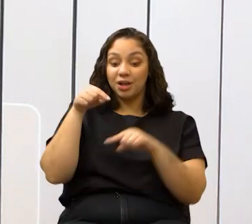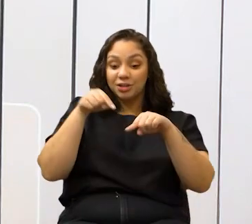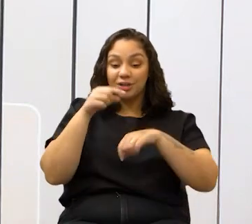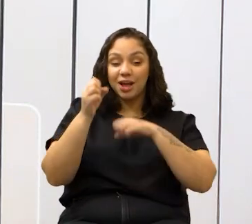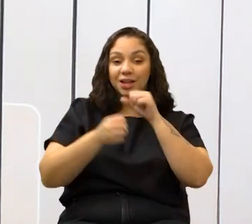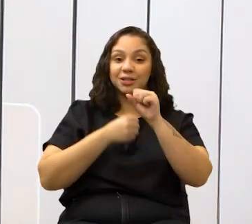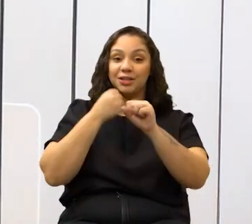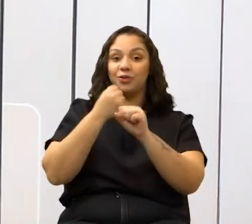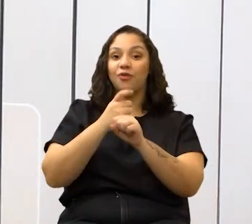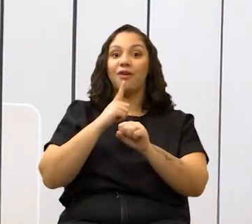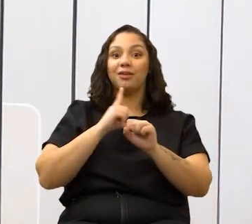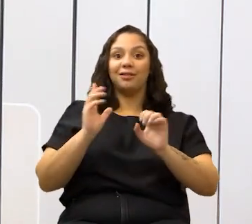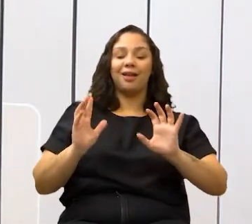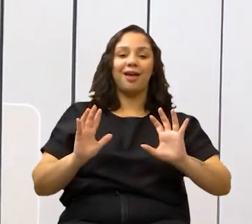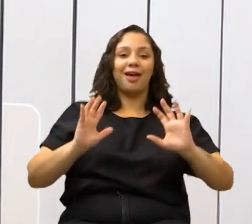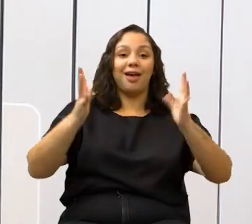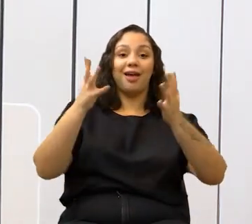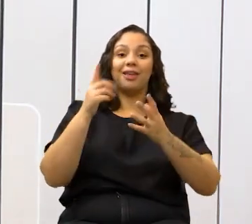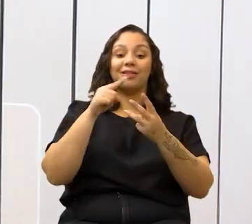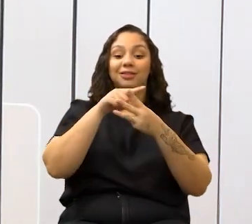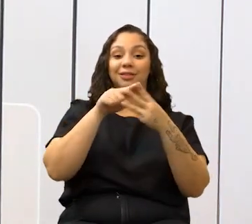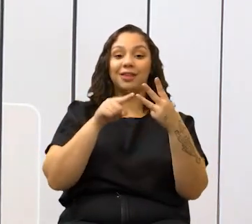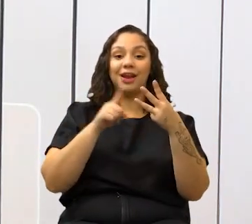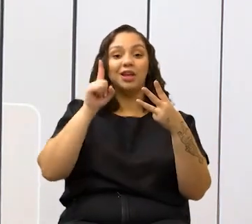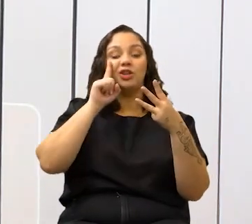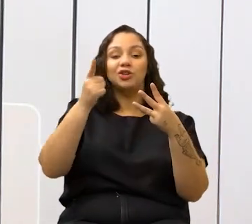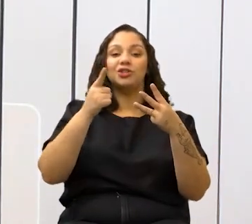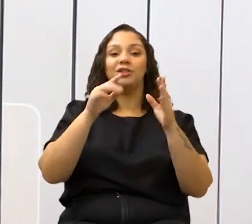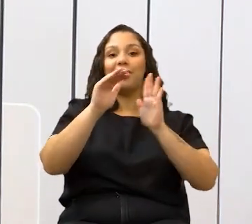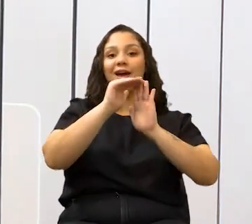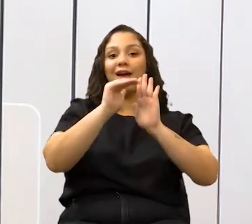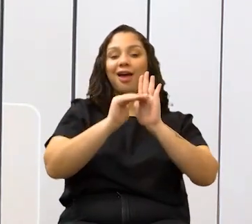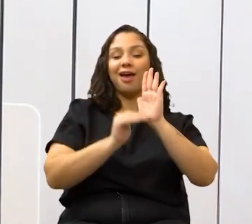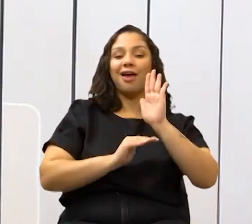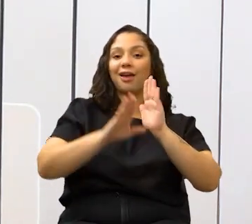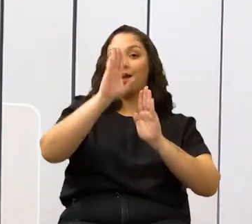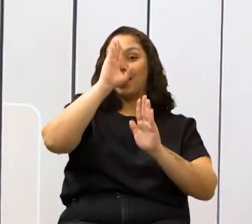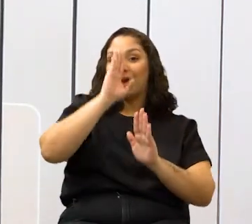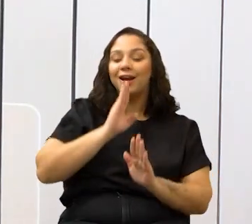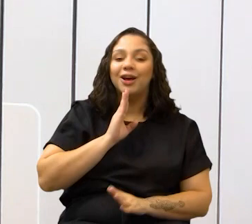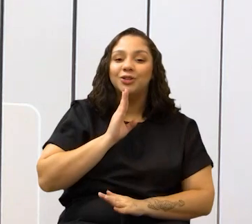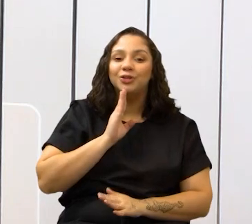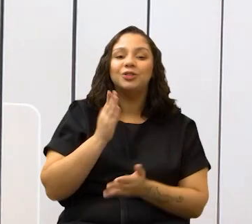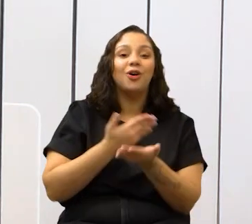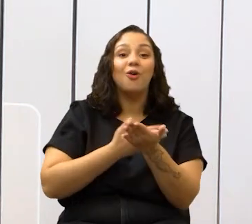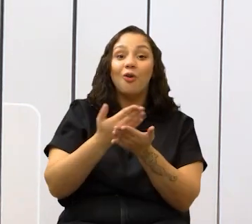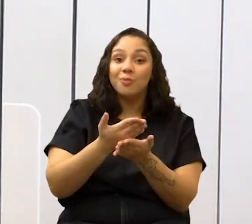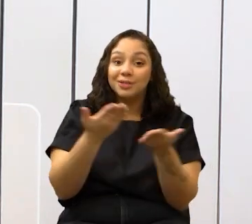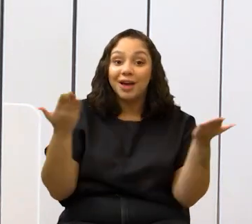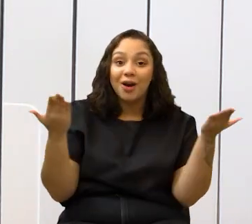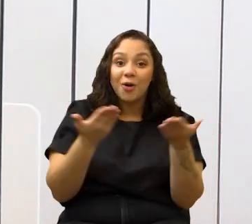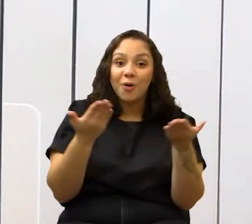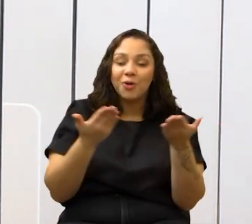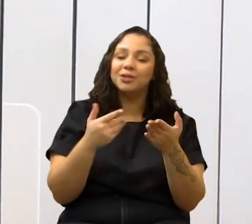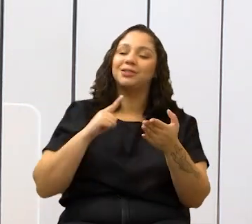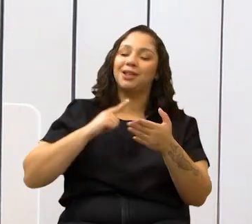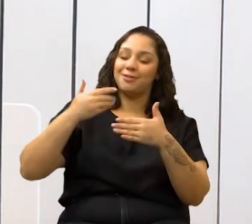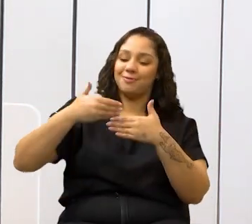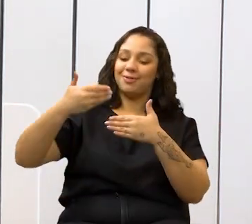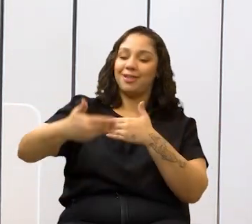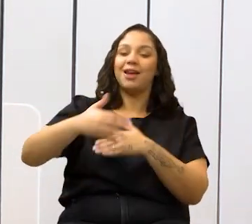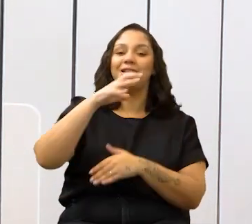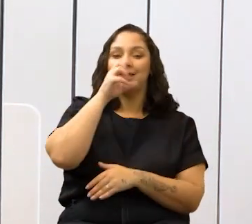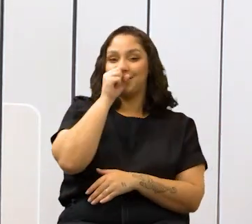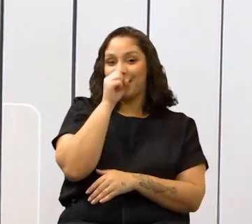ano, a data vai ser celebrada em 3 dias de programação gratuita, começando hoje e seguindo